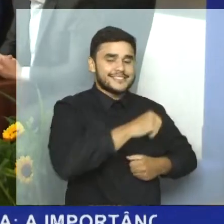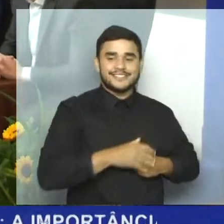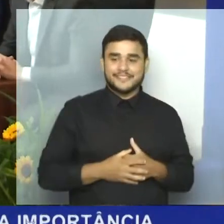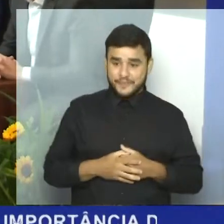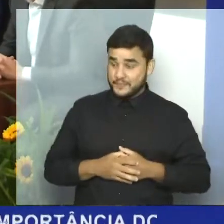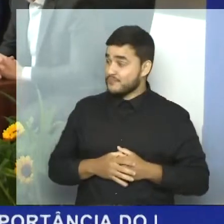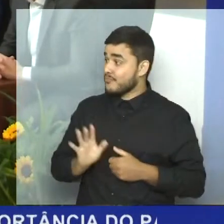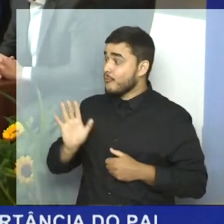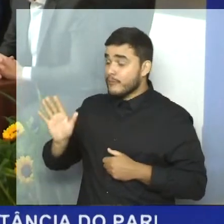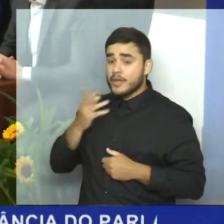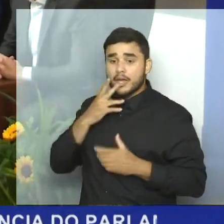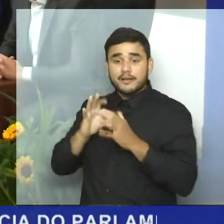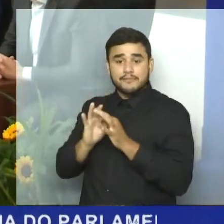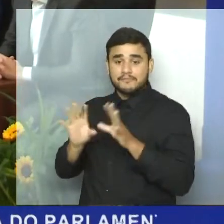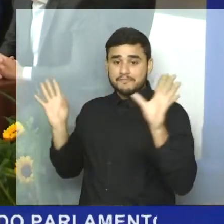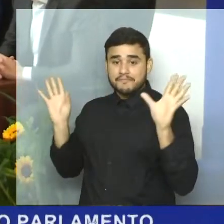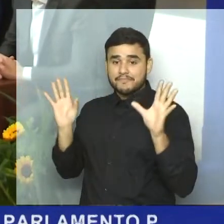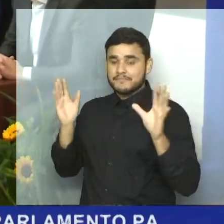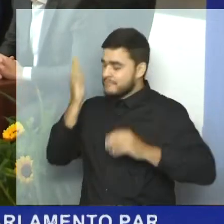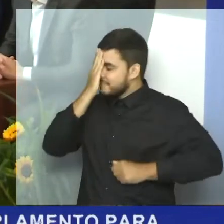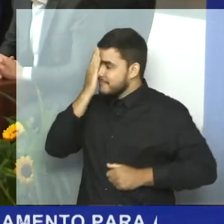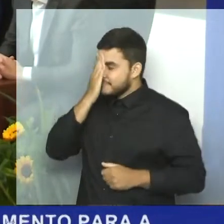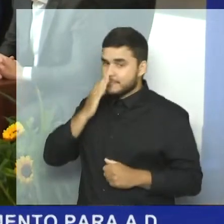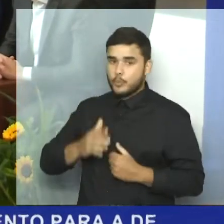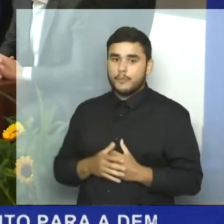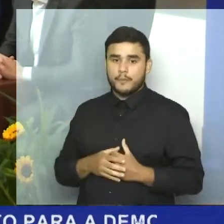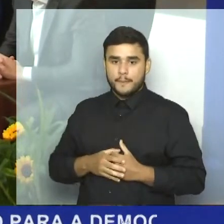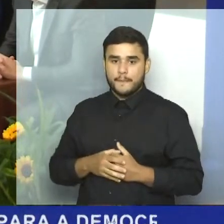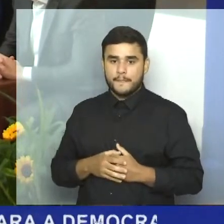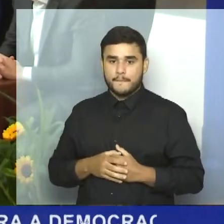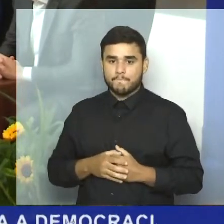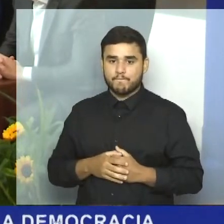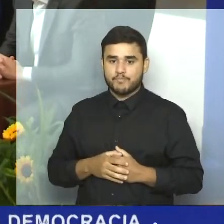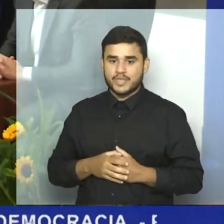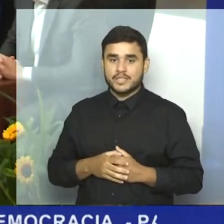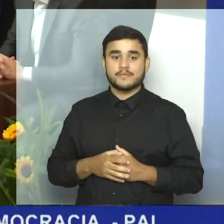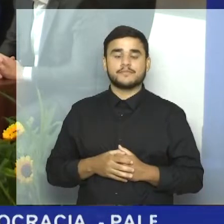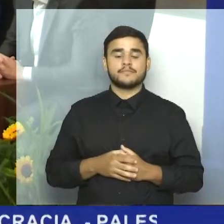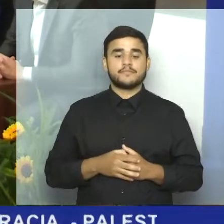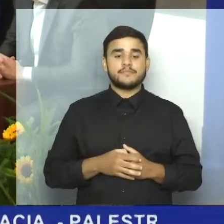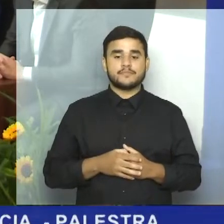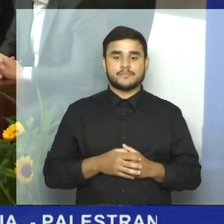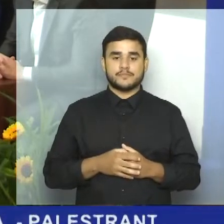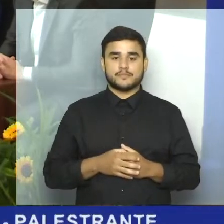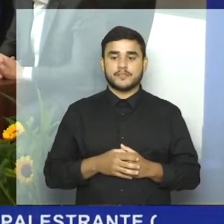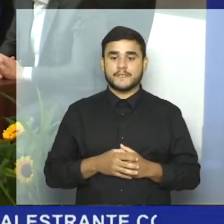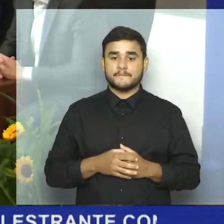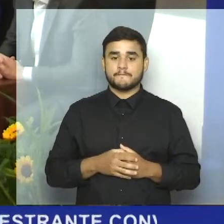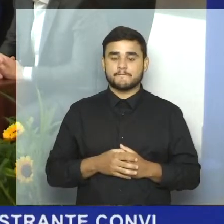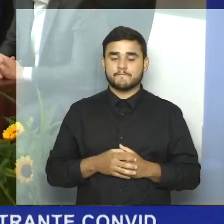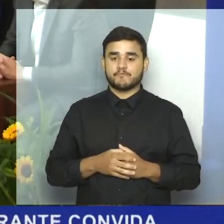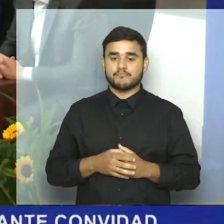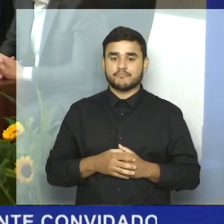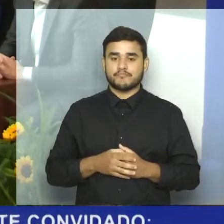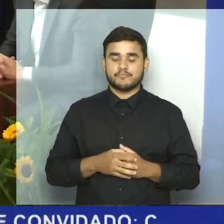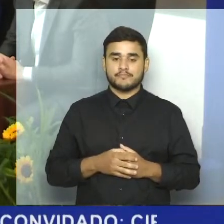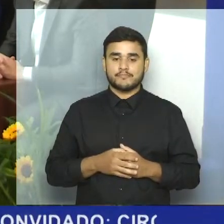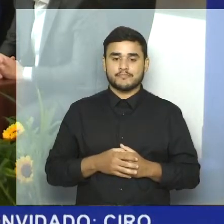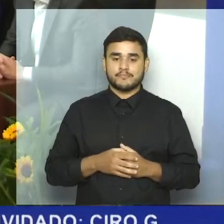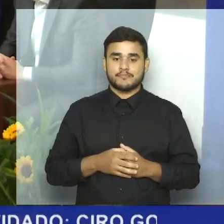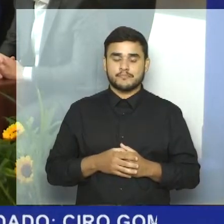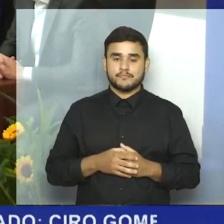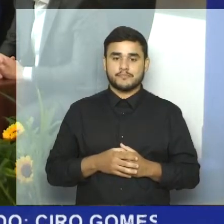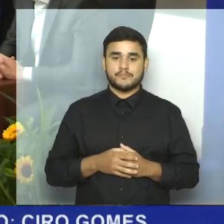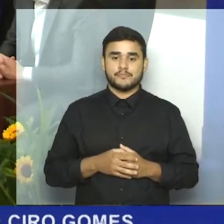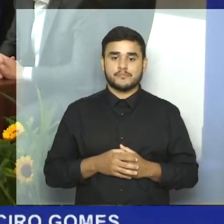Na verdade, o tempo é seu. Você está aqui... Perfeitamente. Não, o tempo é do pessoal aí. Cara. Pronto. A pergunta, eu